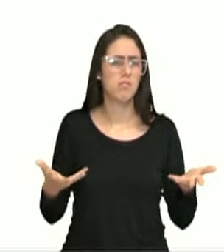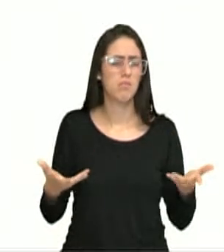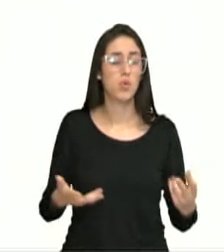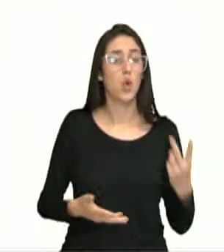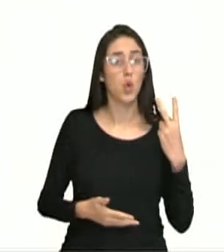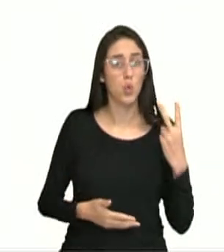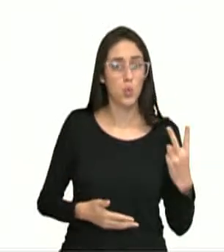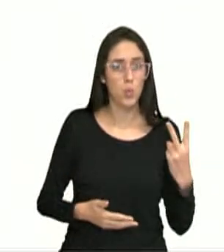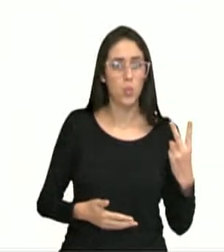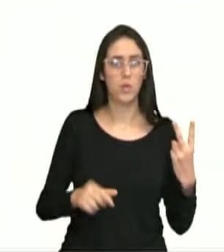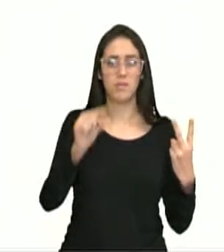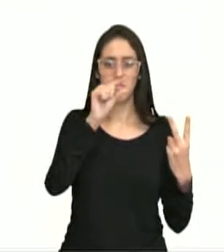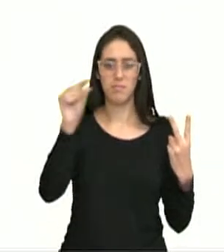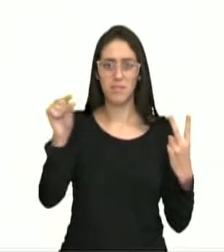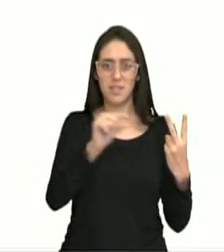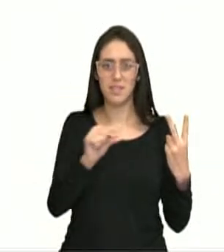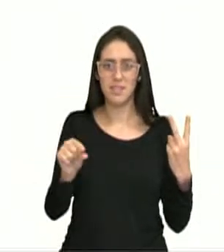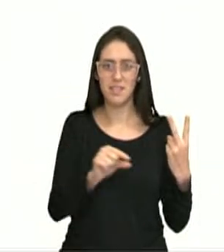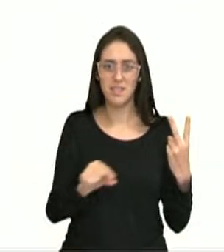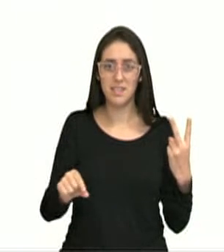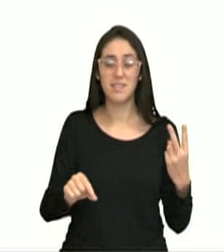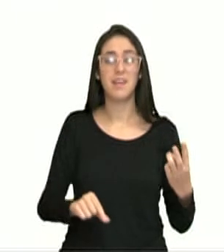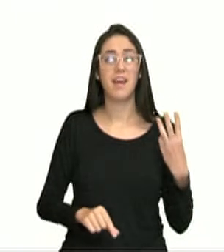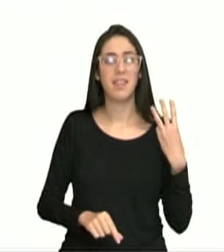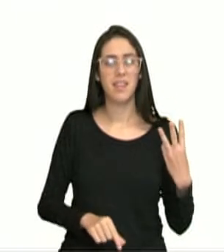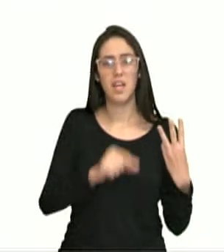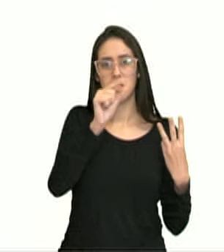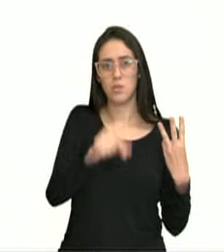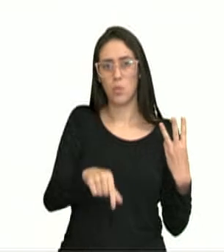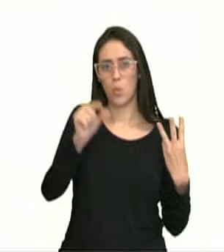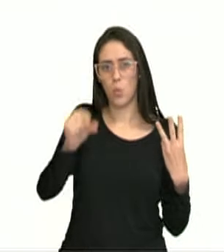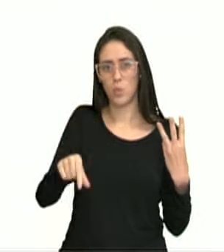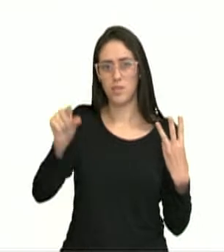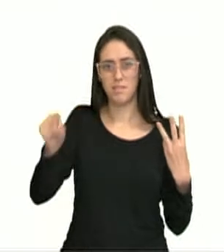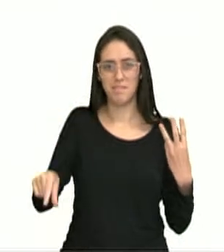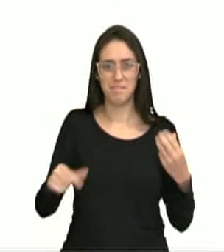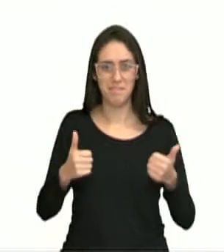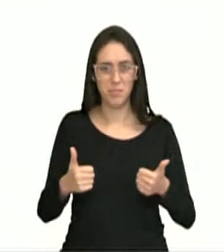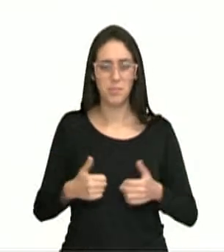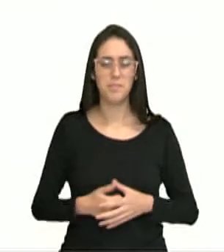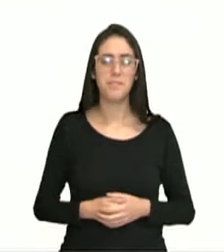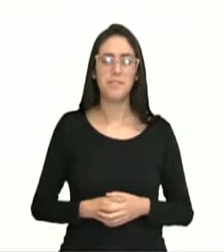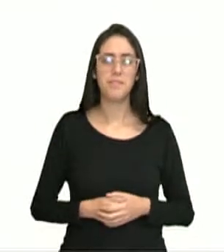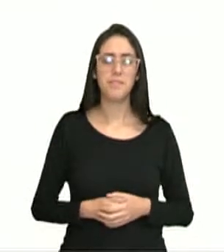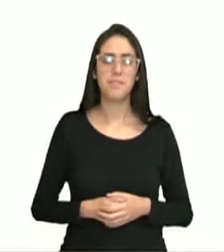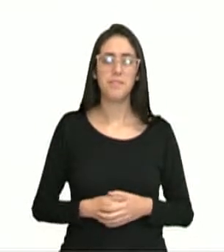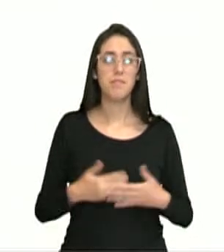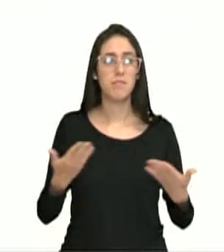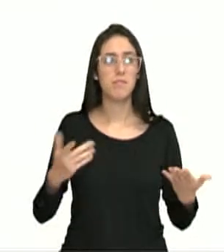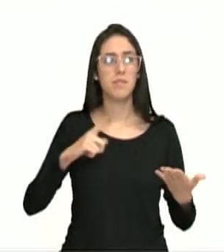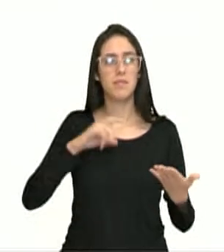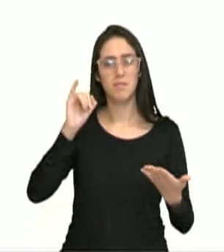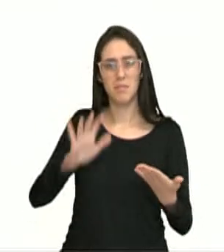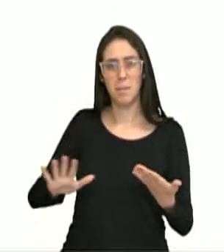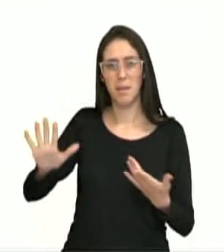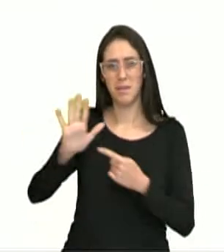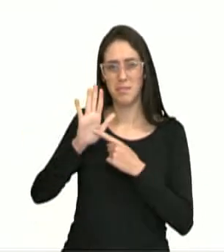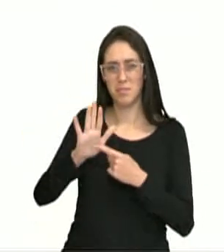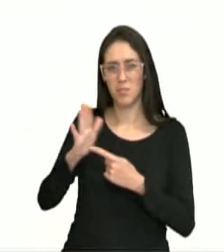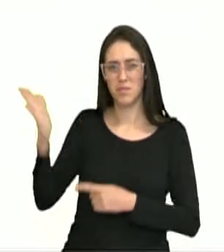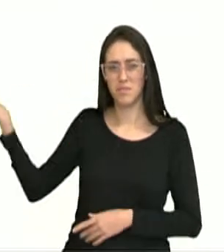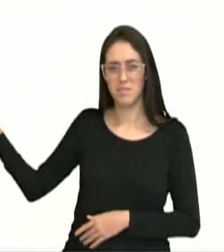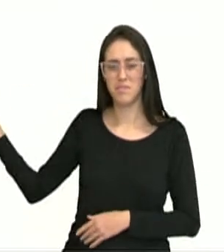Duas linhas com 3 colunas. E dentro da representação genérica, então